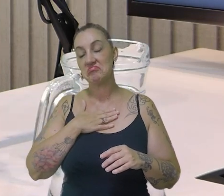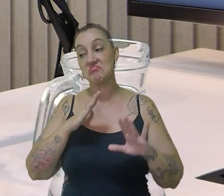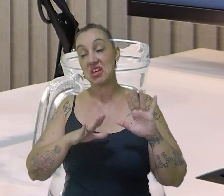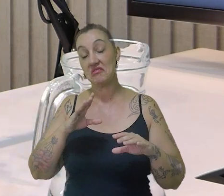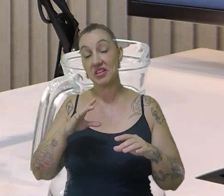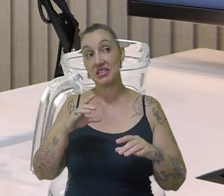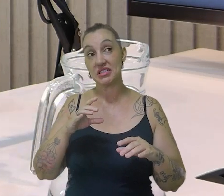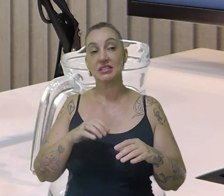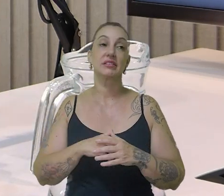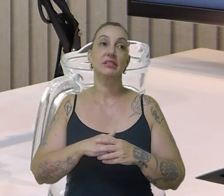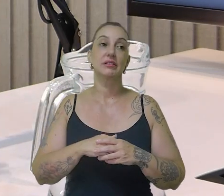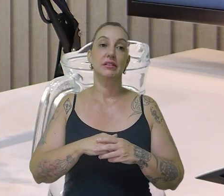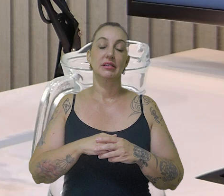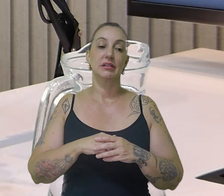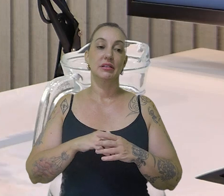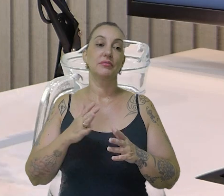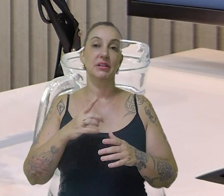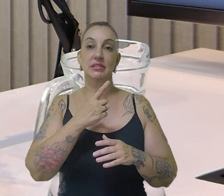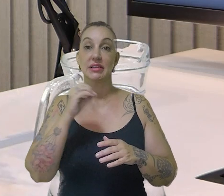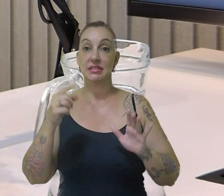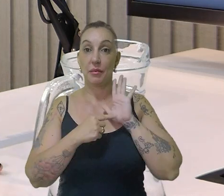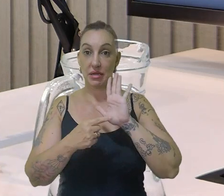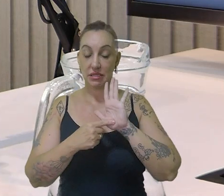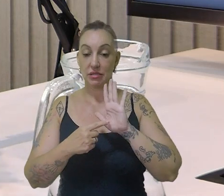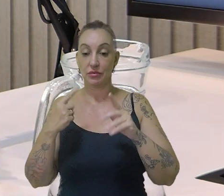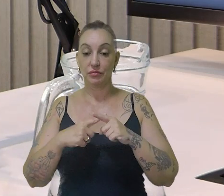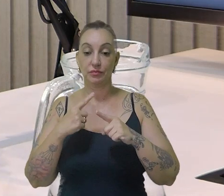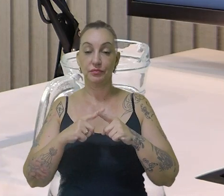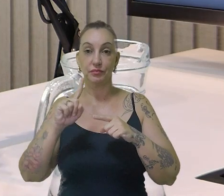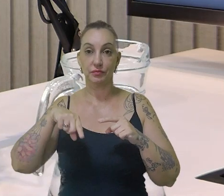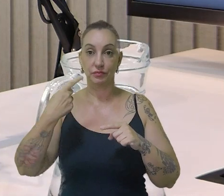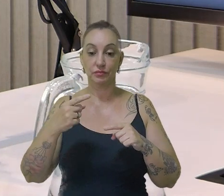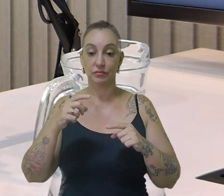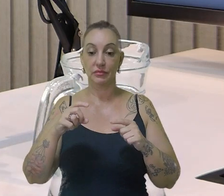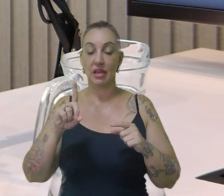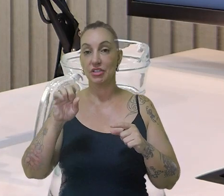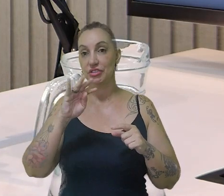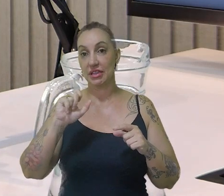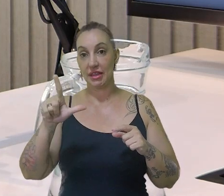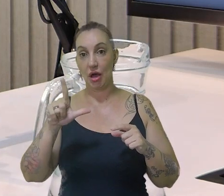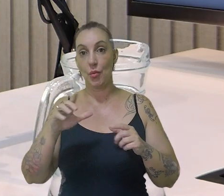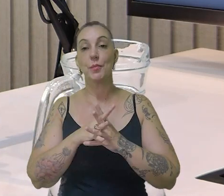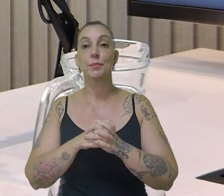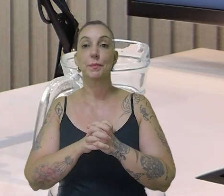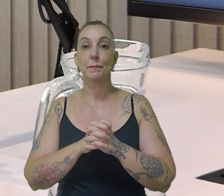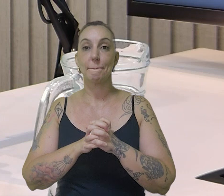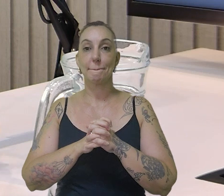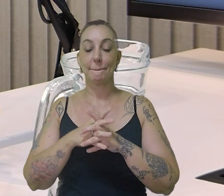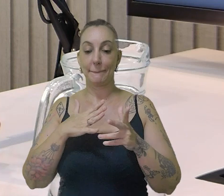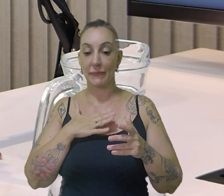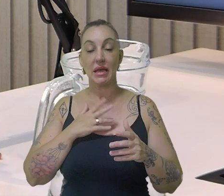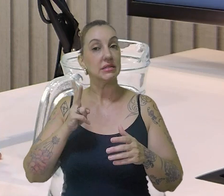mentindo mas acho que foram cerca de 100 apresentações porque a gente pegou depois um um edital de circulação Uhum E